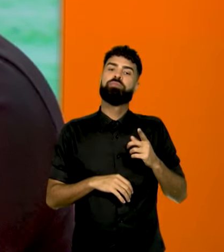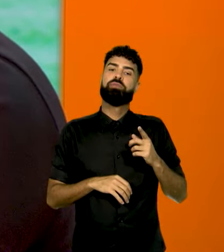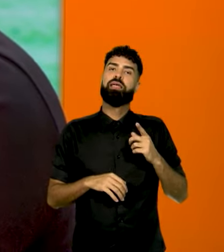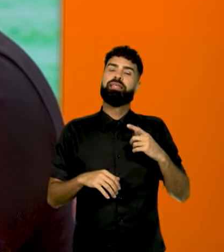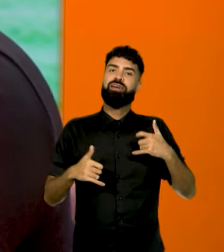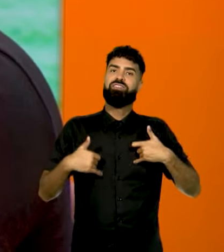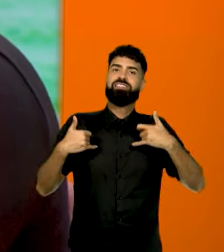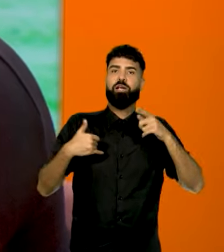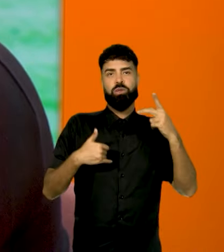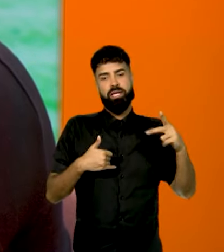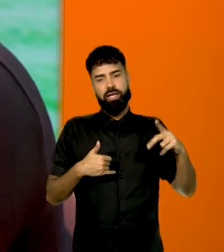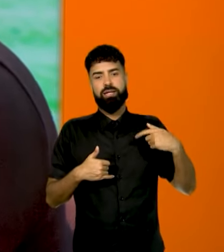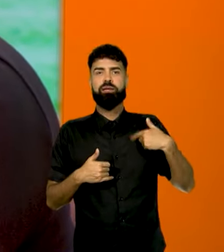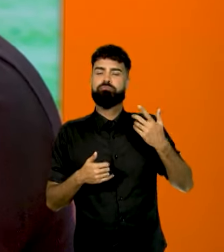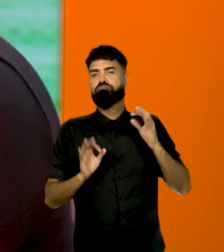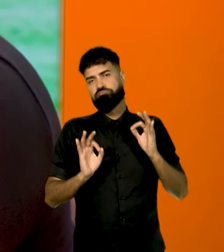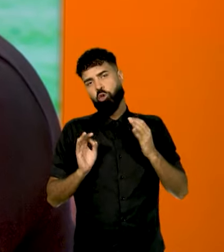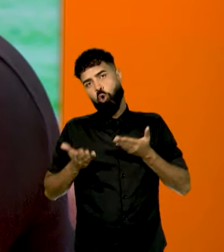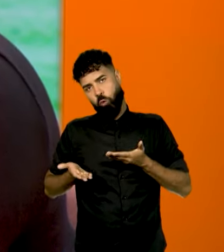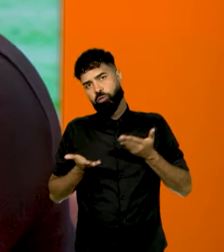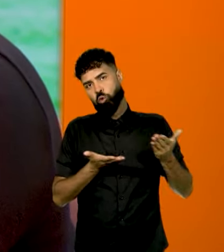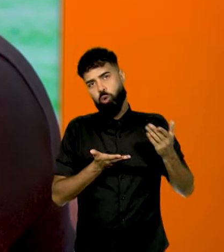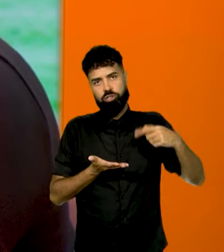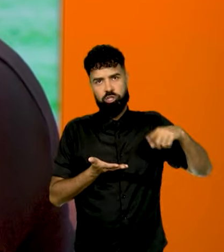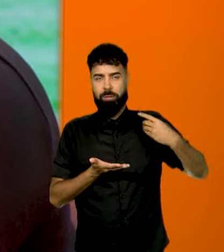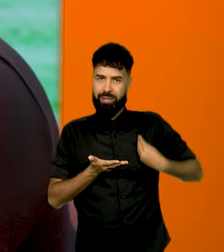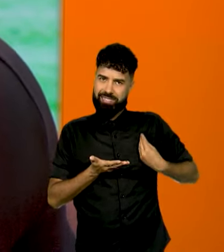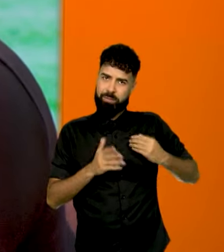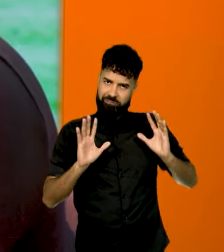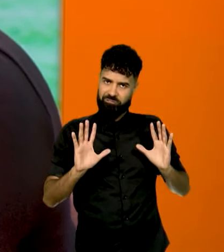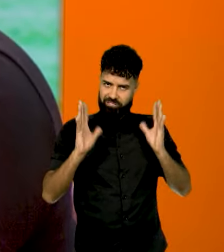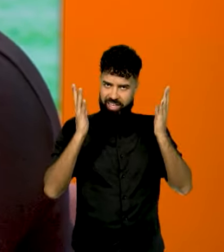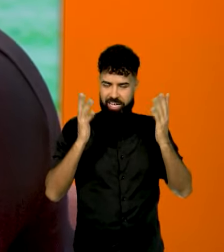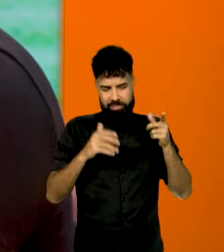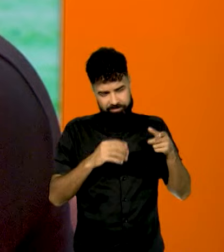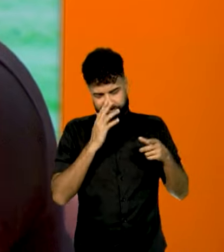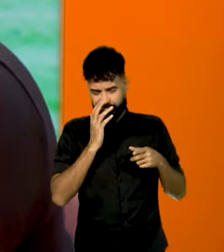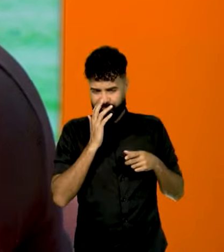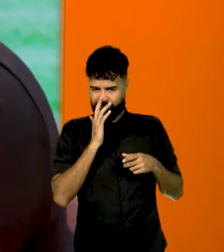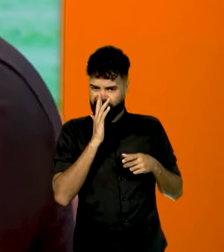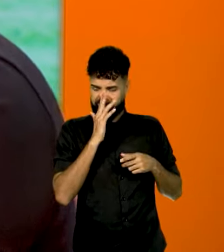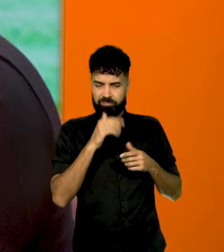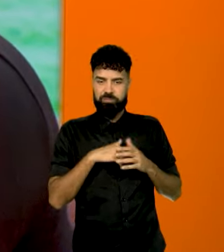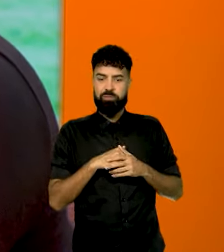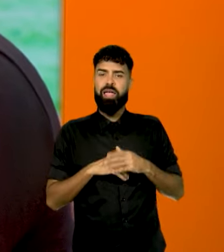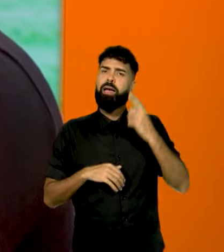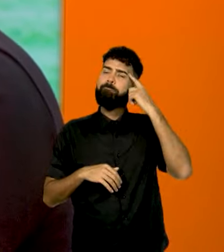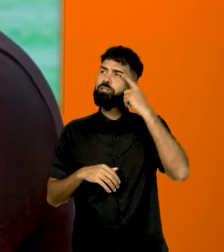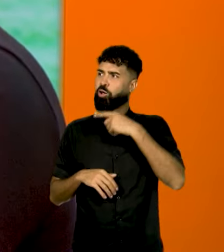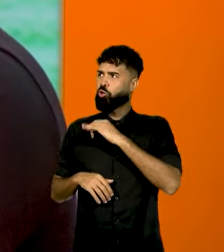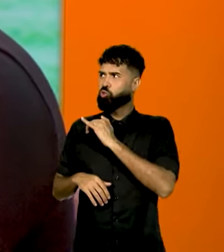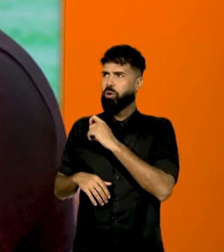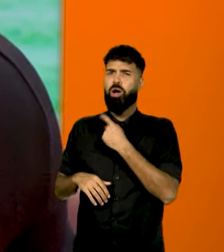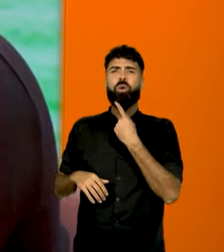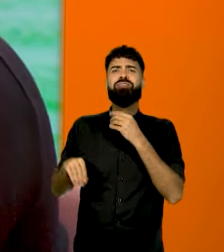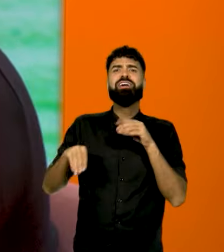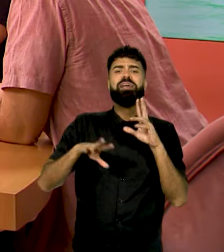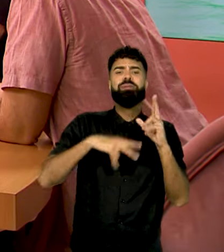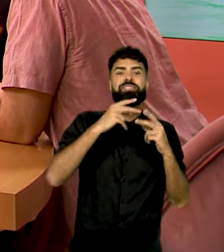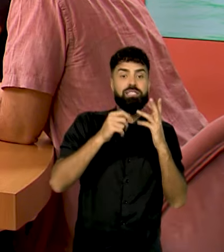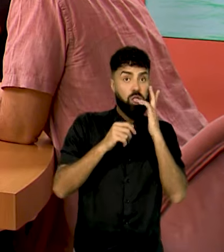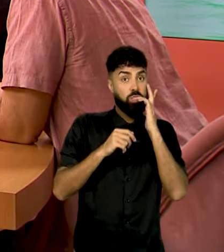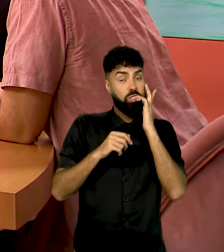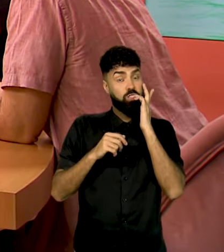teve o aniversário dele, e ele gentilmente nos convidou para participar da festa. E aí o João me disse, pô, o que, que a gente leva, Chaps? Leva o